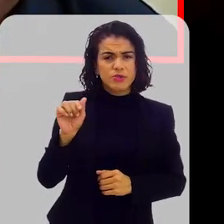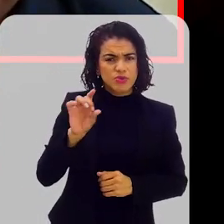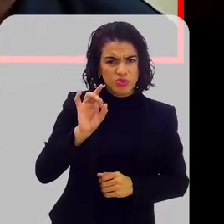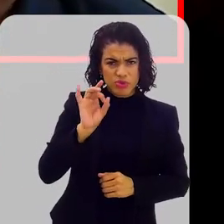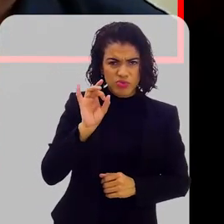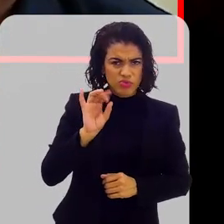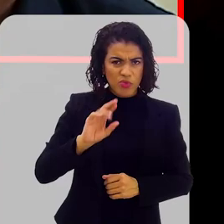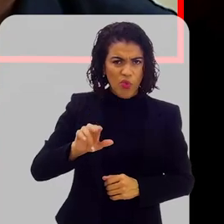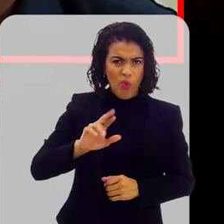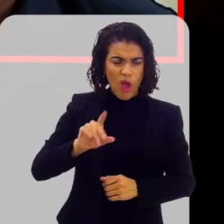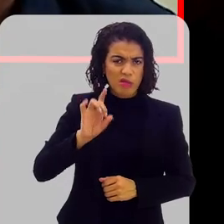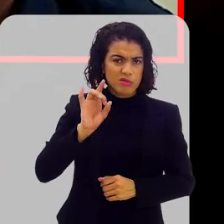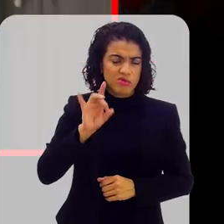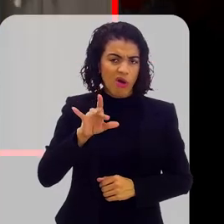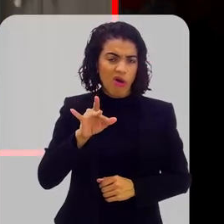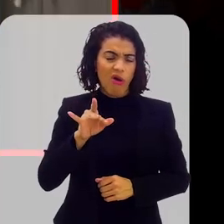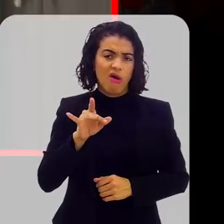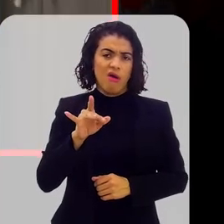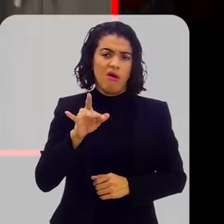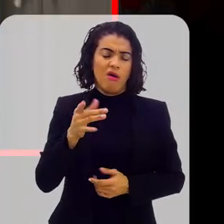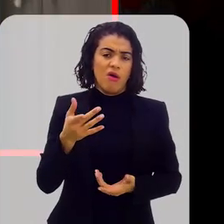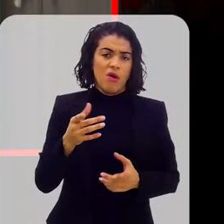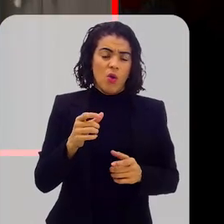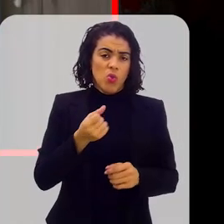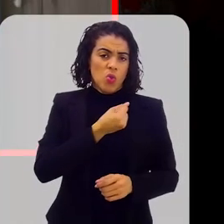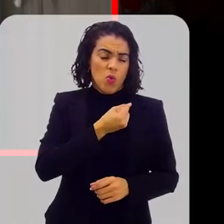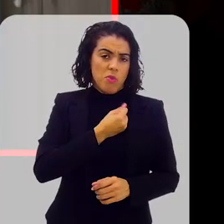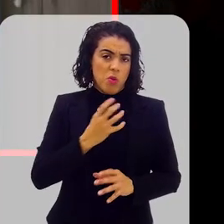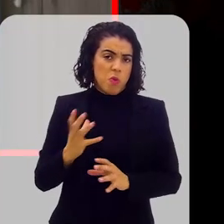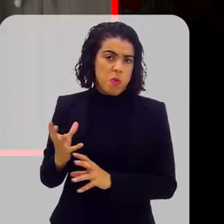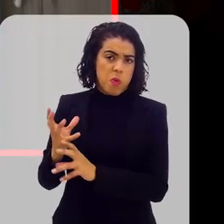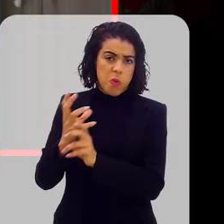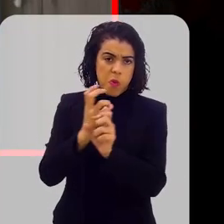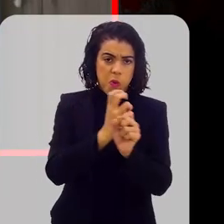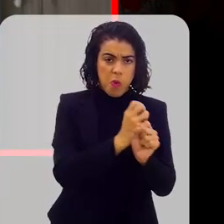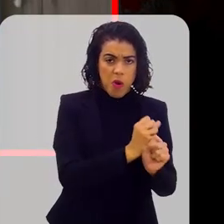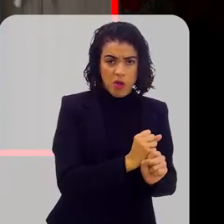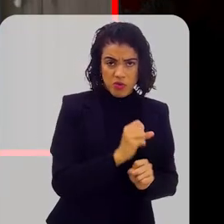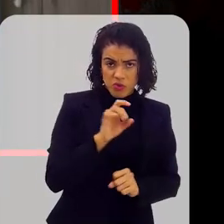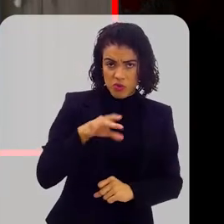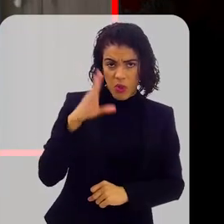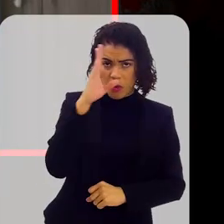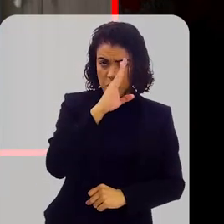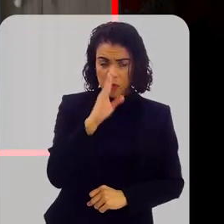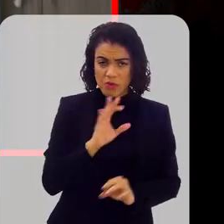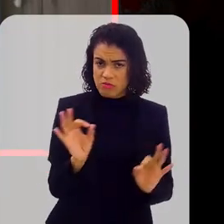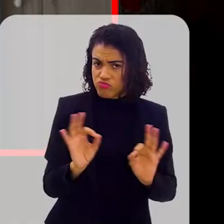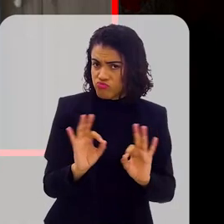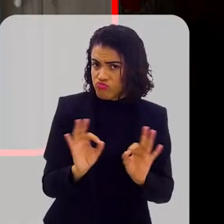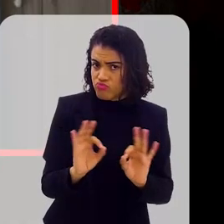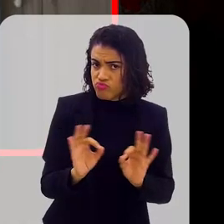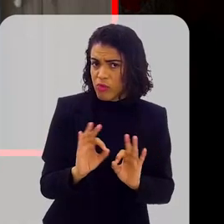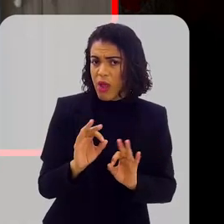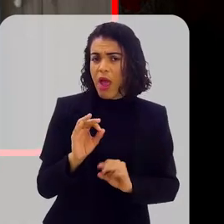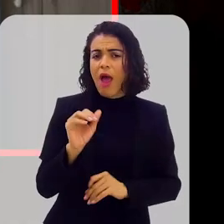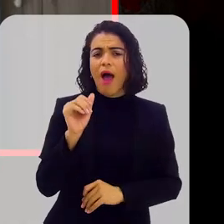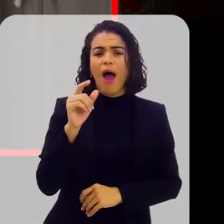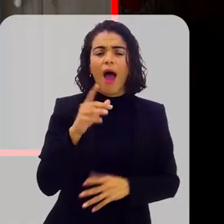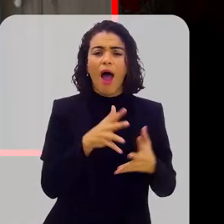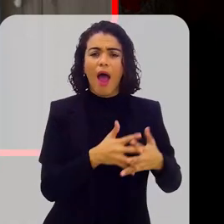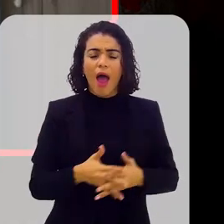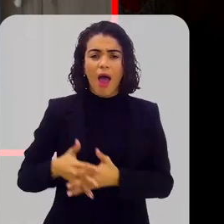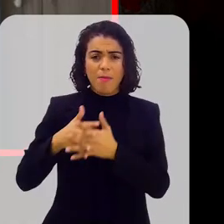Agora, isso não é apenas essa incidência, esse número alarmante, não está acontecendo apenas no Brasil, né?